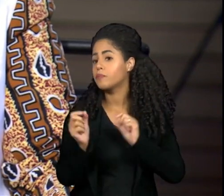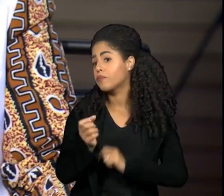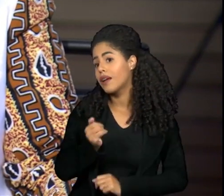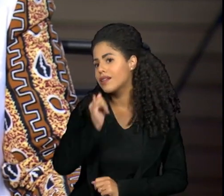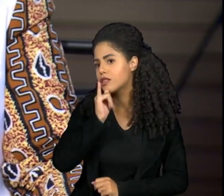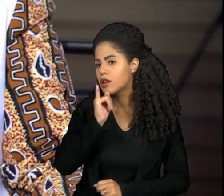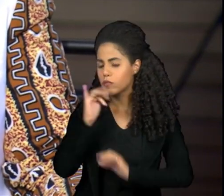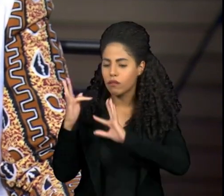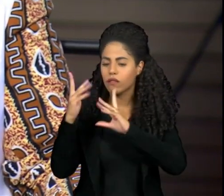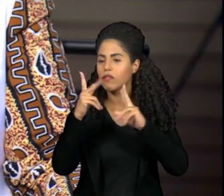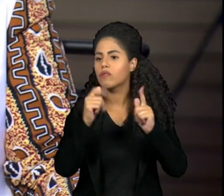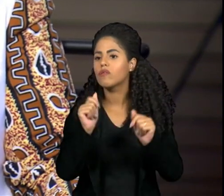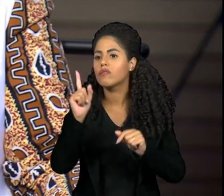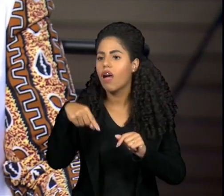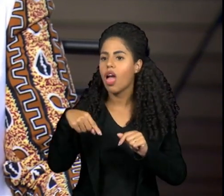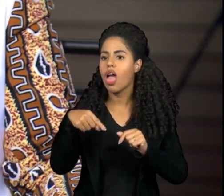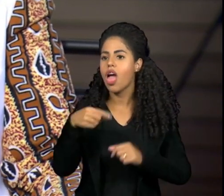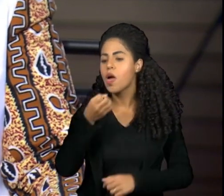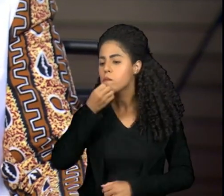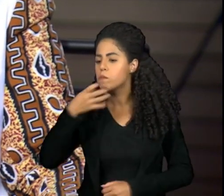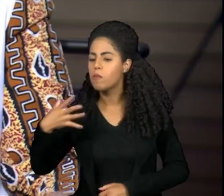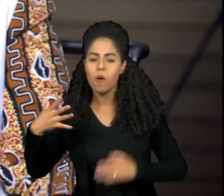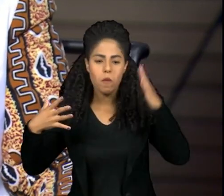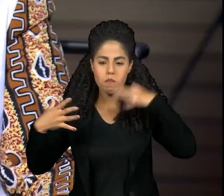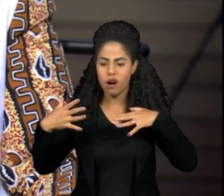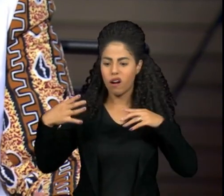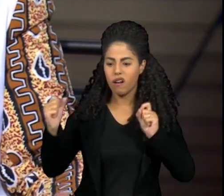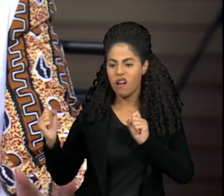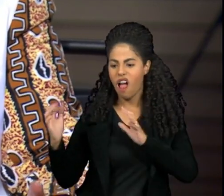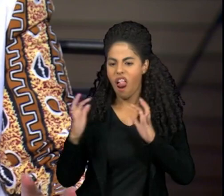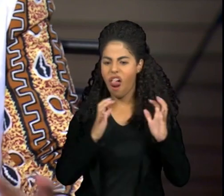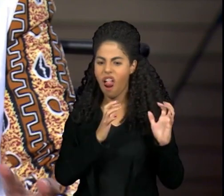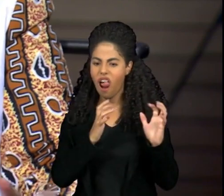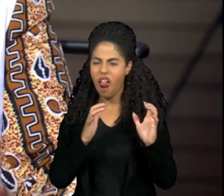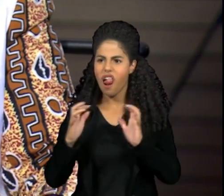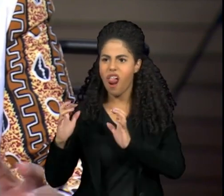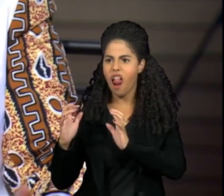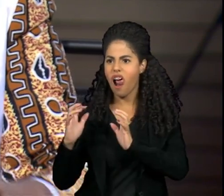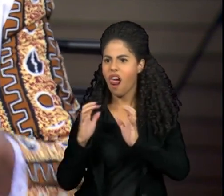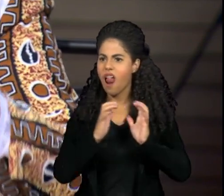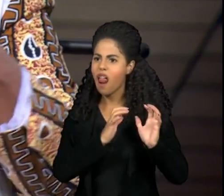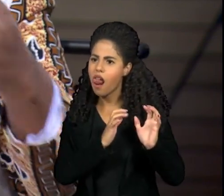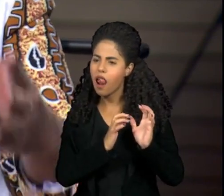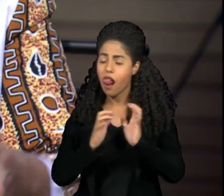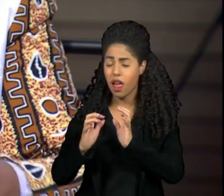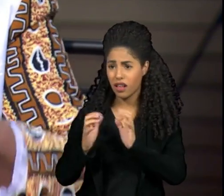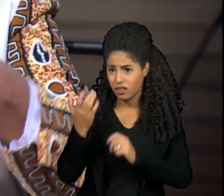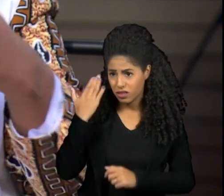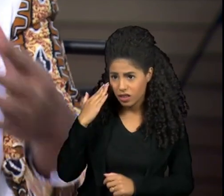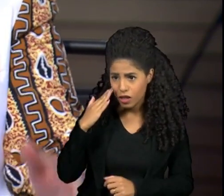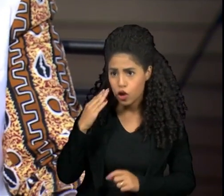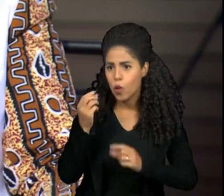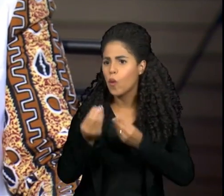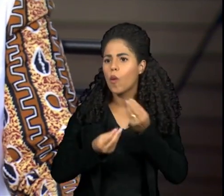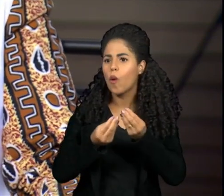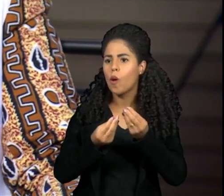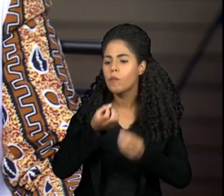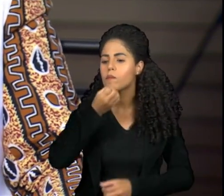se desse na luta do bem contra o mal. Do bem e mal míticos, não do bem e